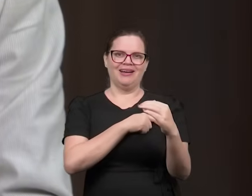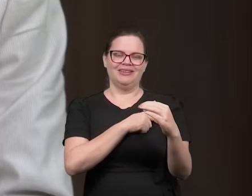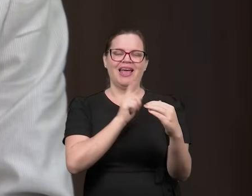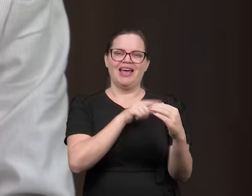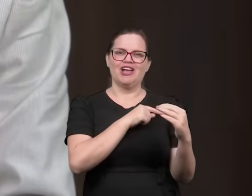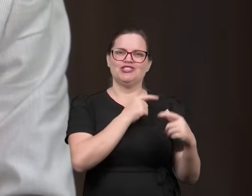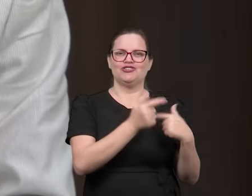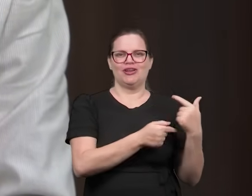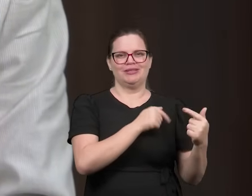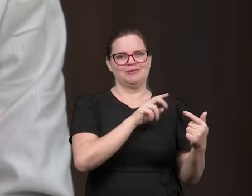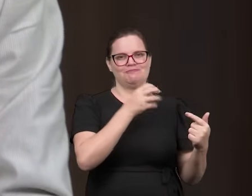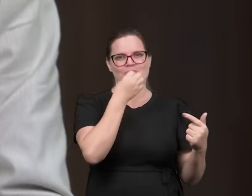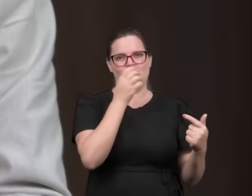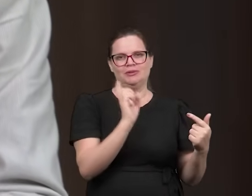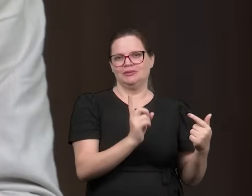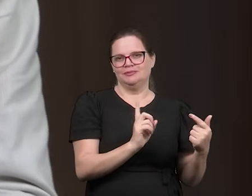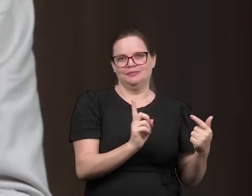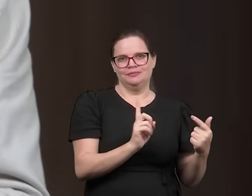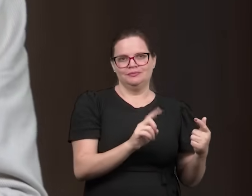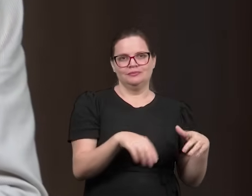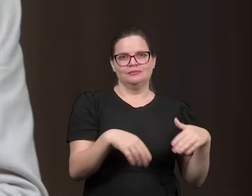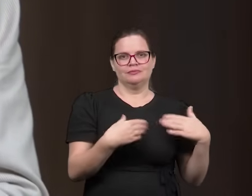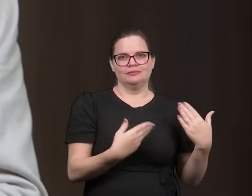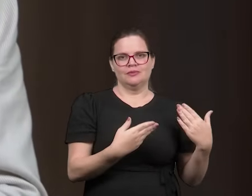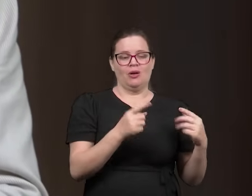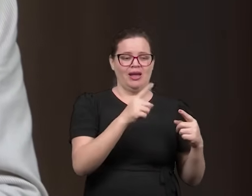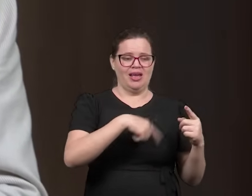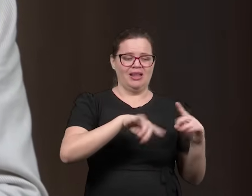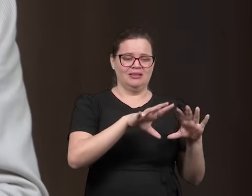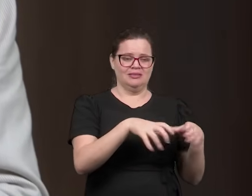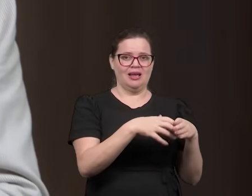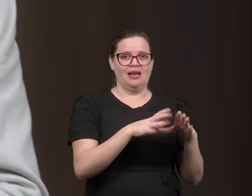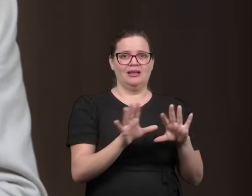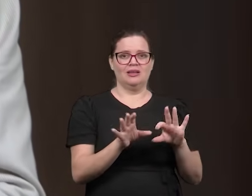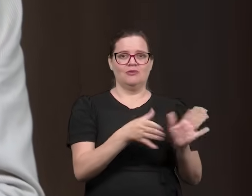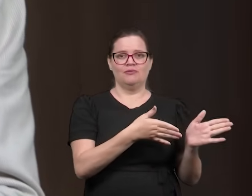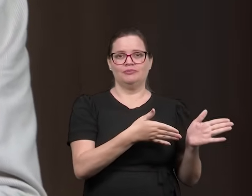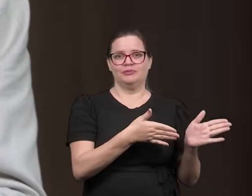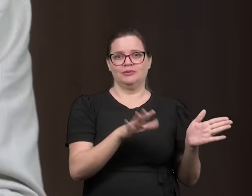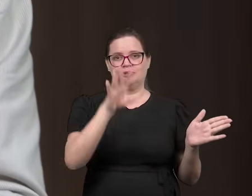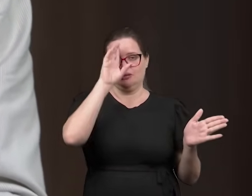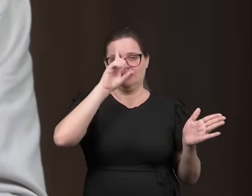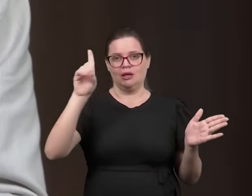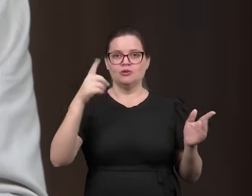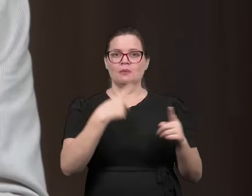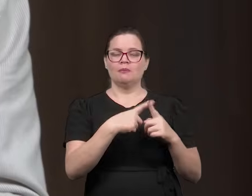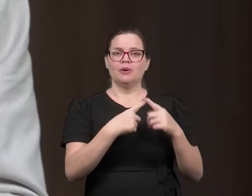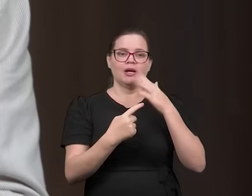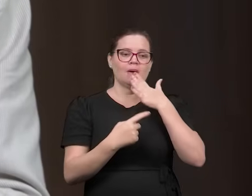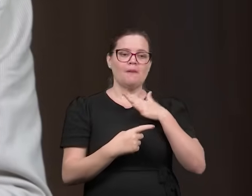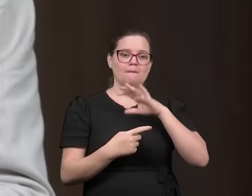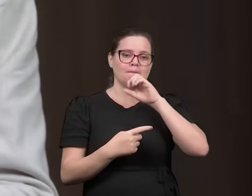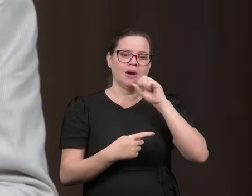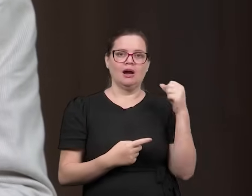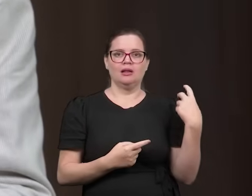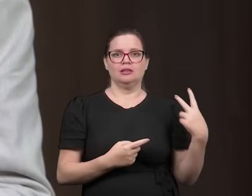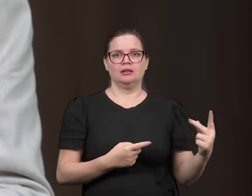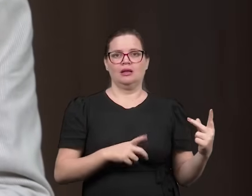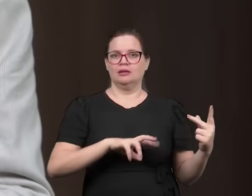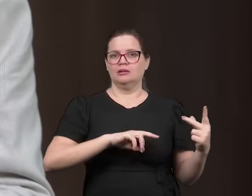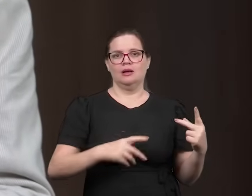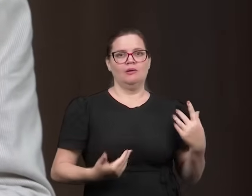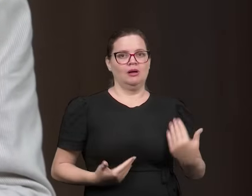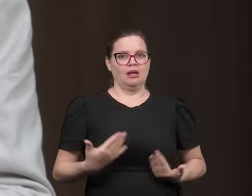uma geração que estava distante de Deus. O pai deles não era um crente,